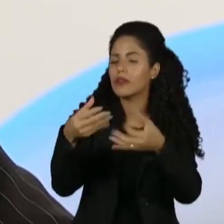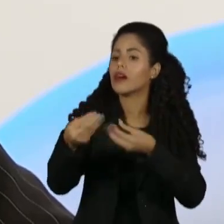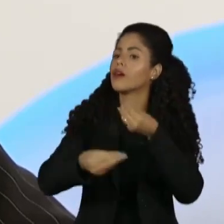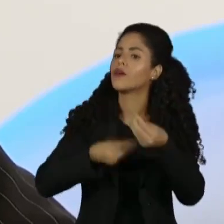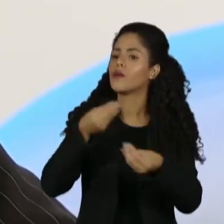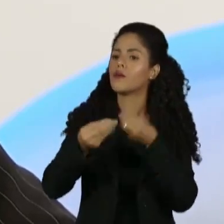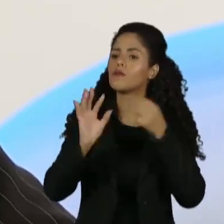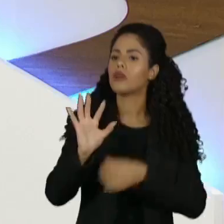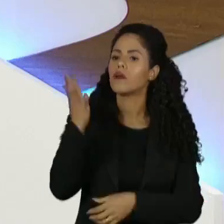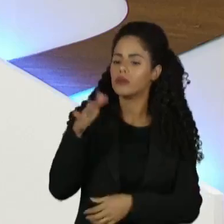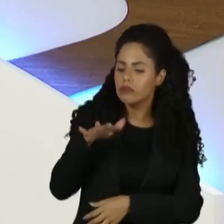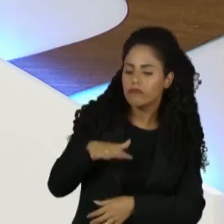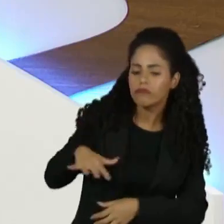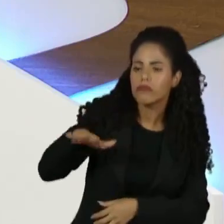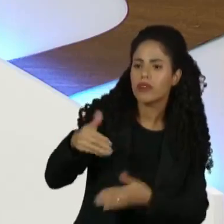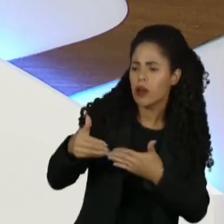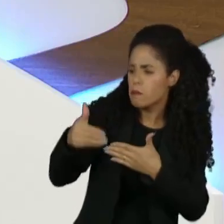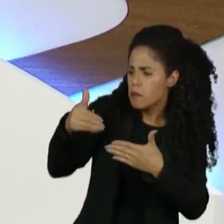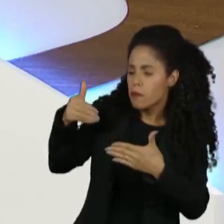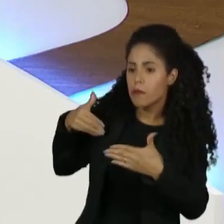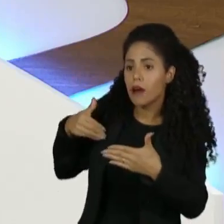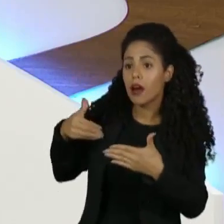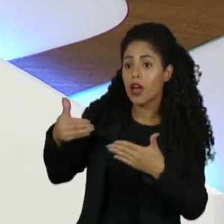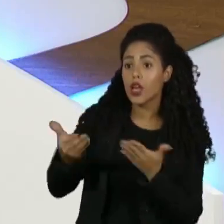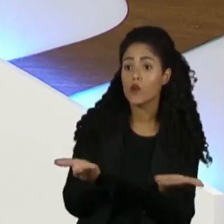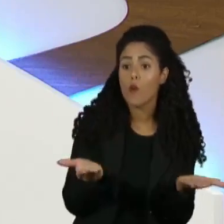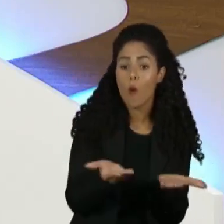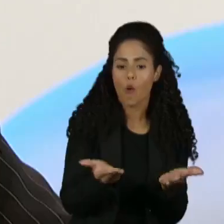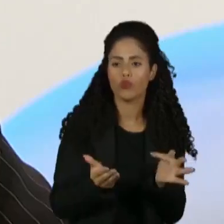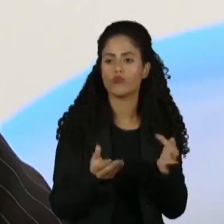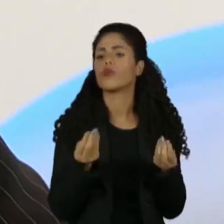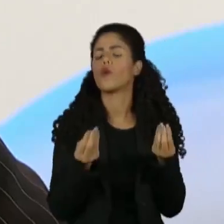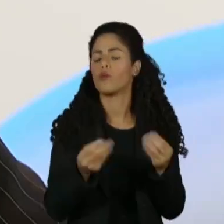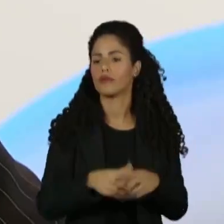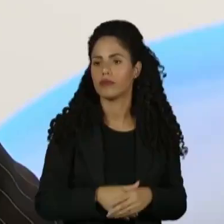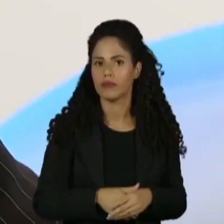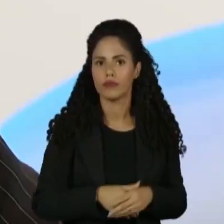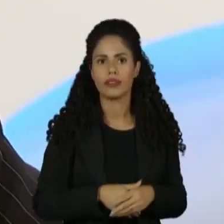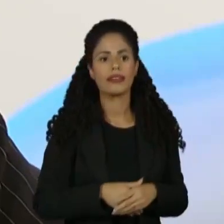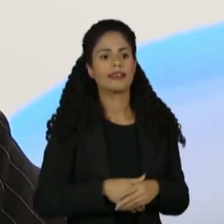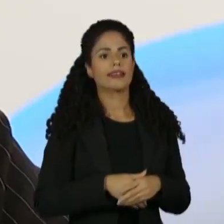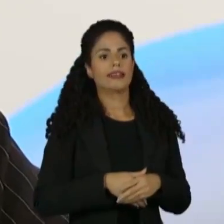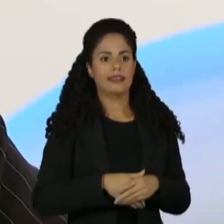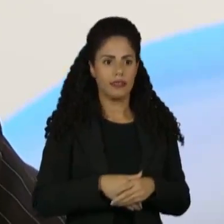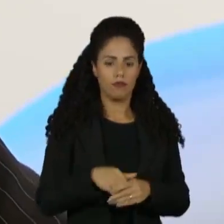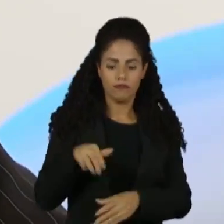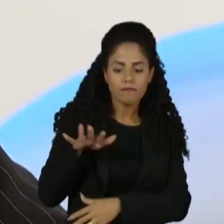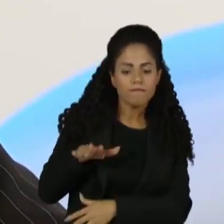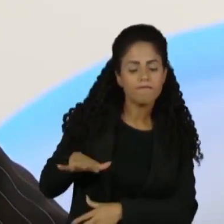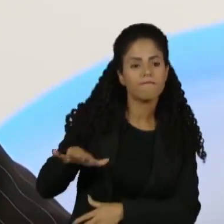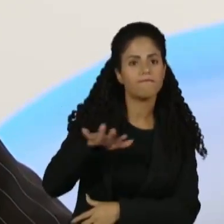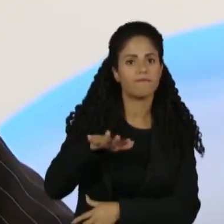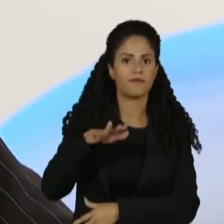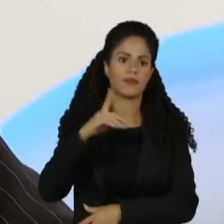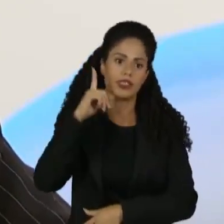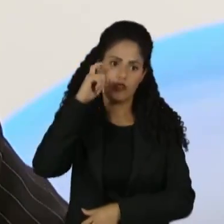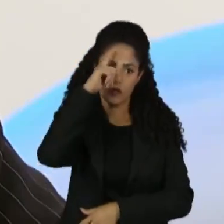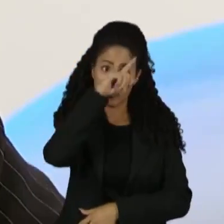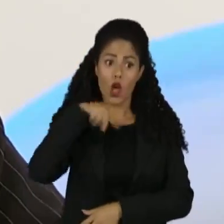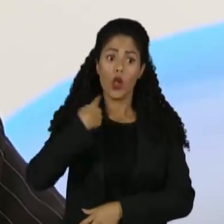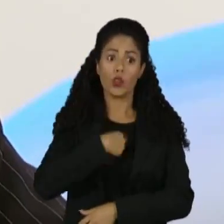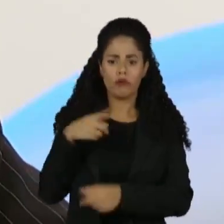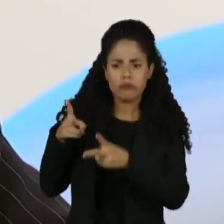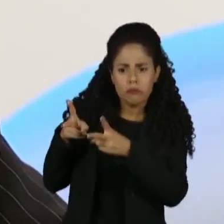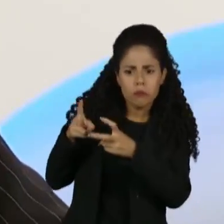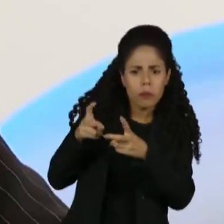era esse ambiente e como ele é hoje. Bom, claro que esse ambiente era, de novo, a gente não percebia,